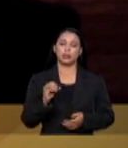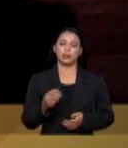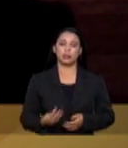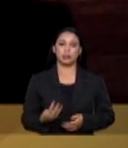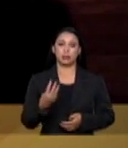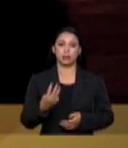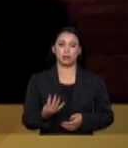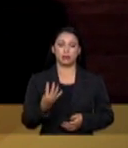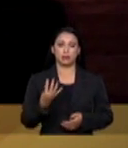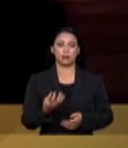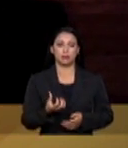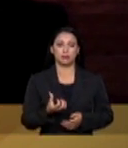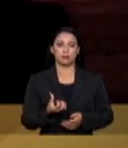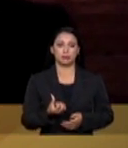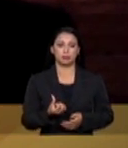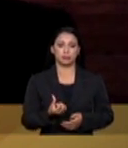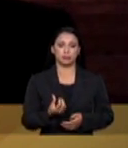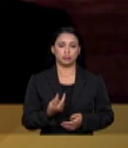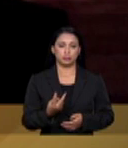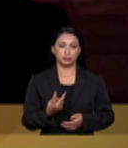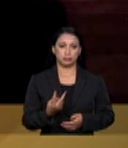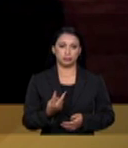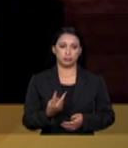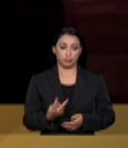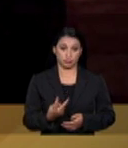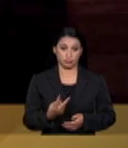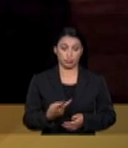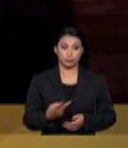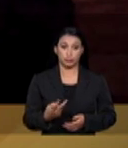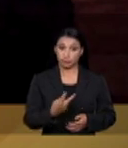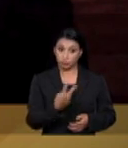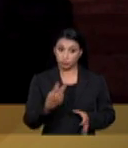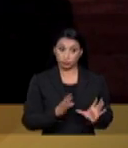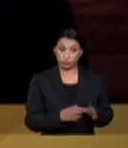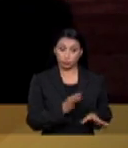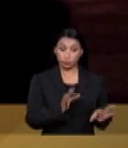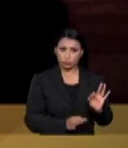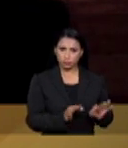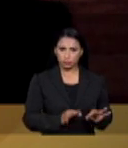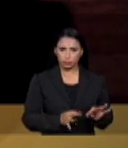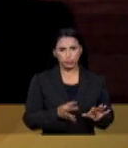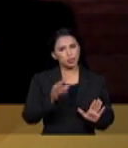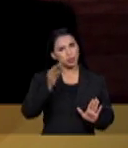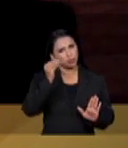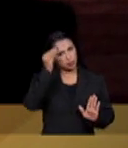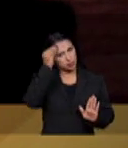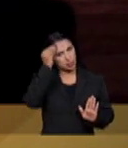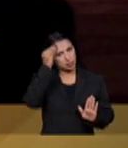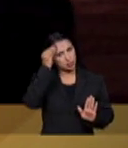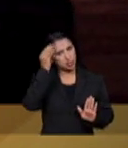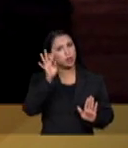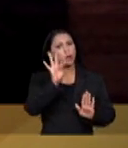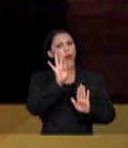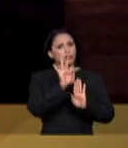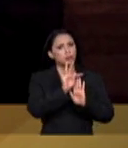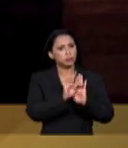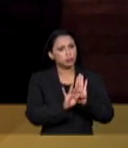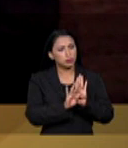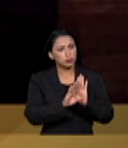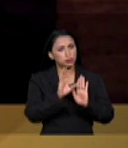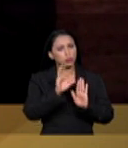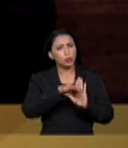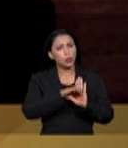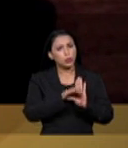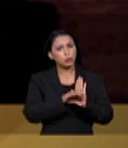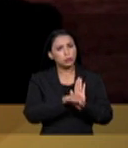a segunda turma deste Supremo Tribunal Federal interpretou o conceito de renitente esbulho e